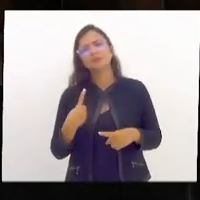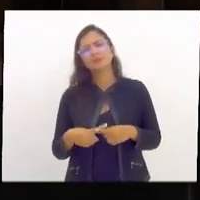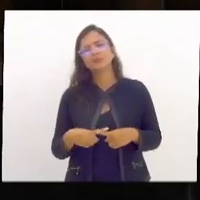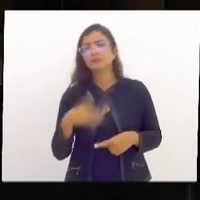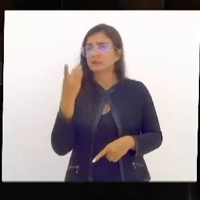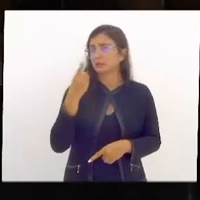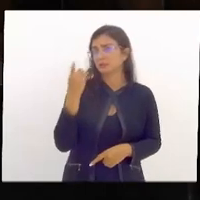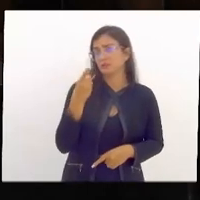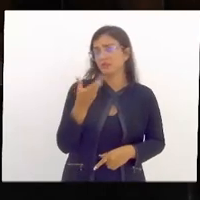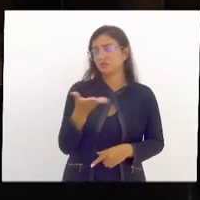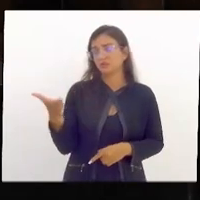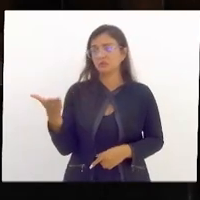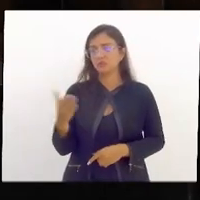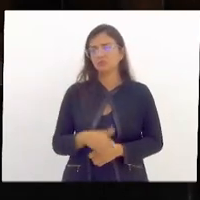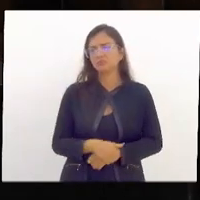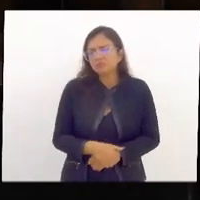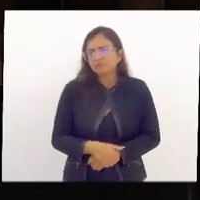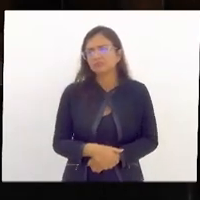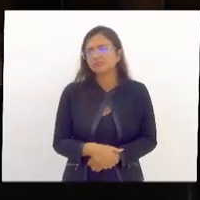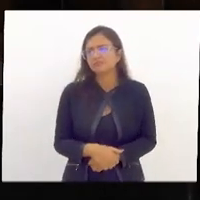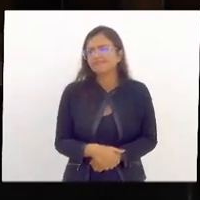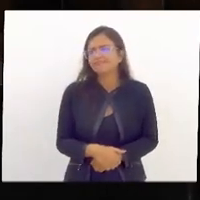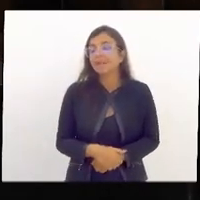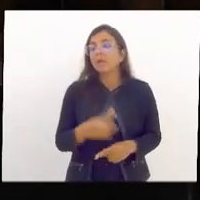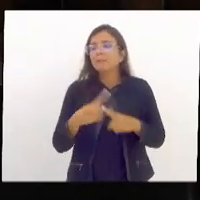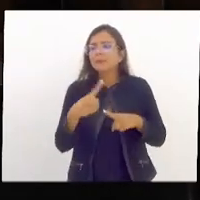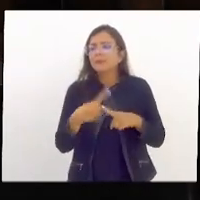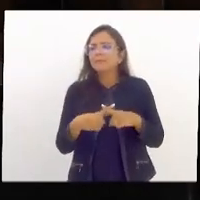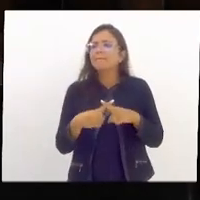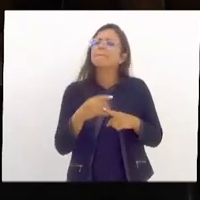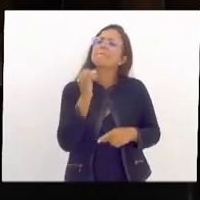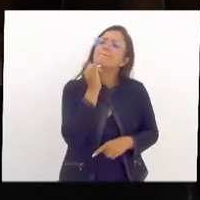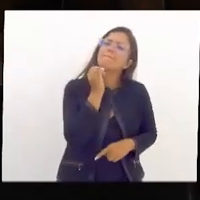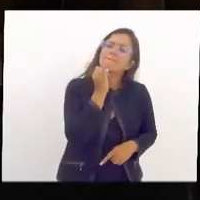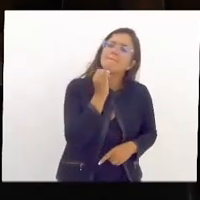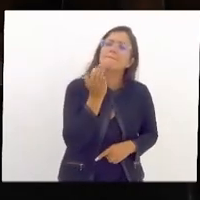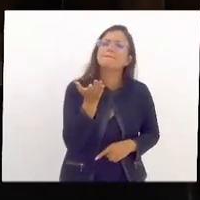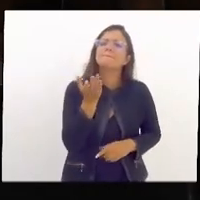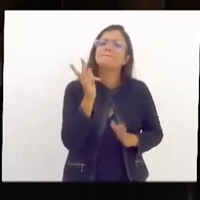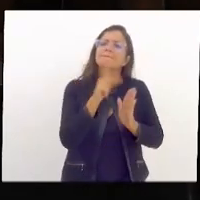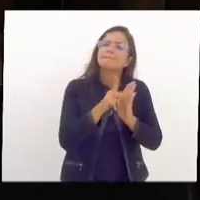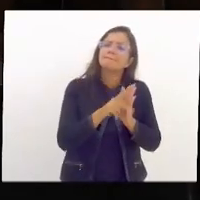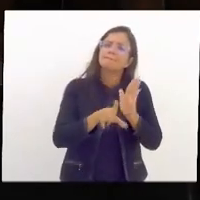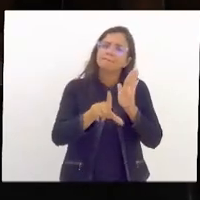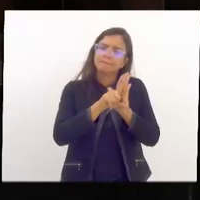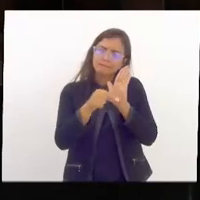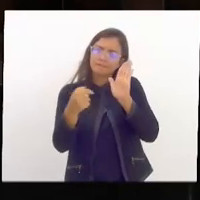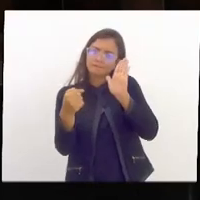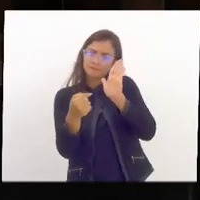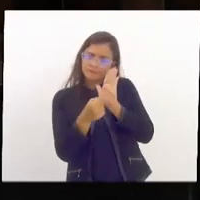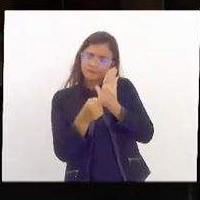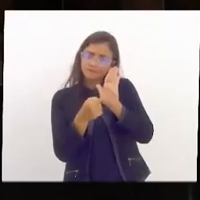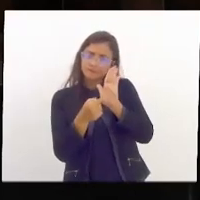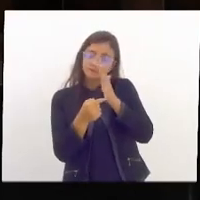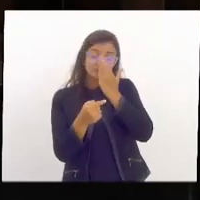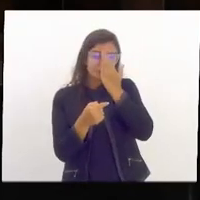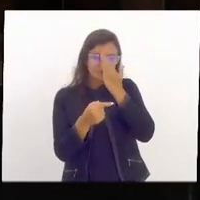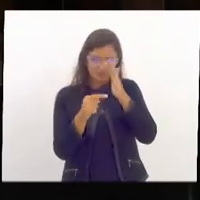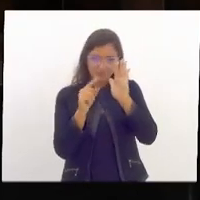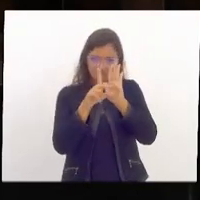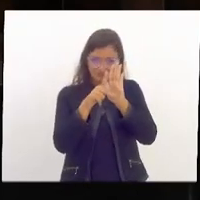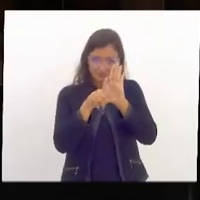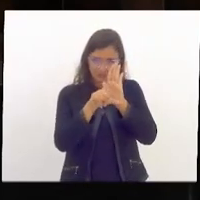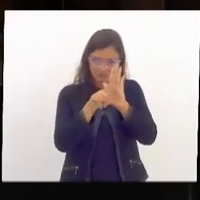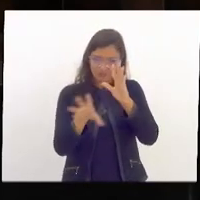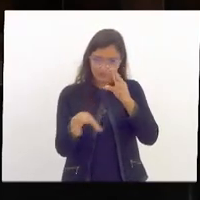deputadas e deputados. É importante dizer, senhora presidenta, que o projeto de lei que aqui o projeto de lei complementar que